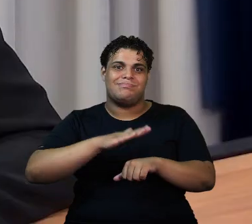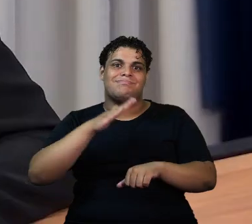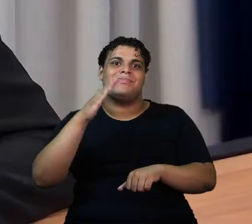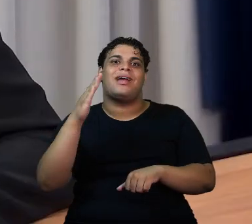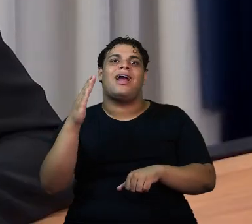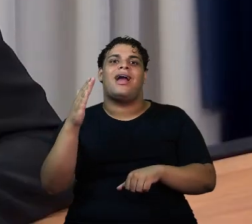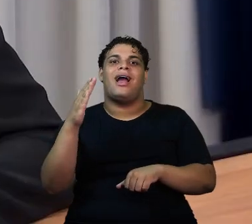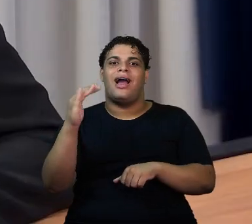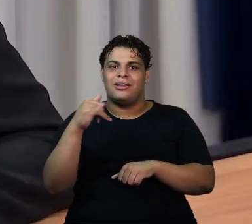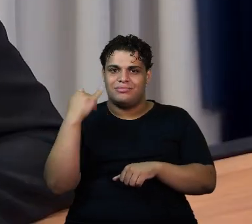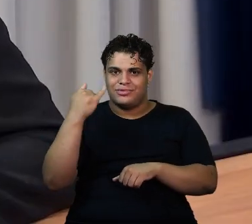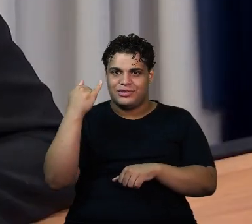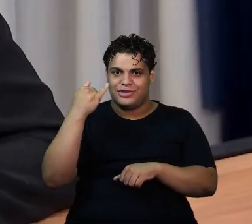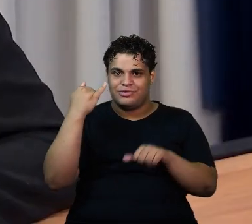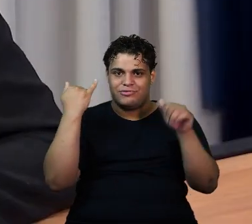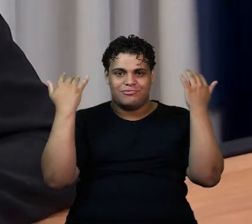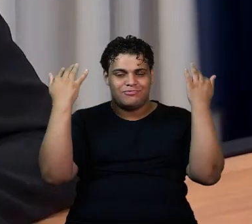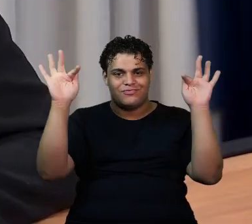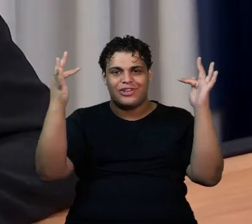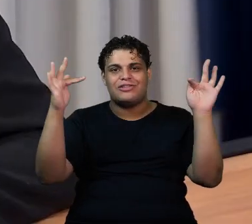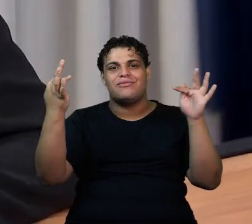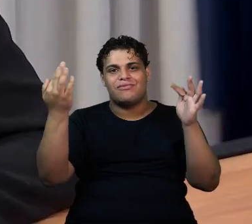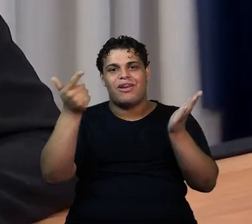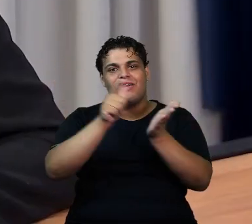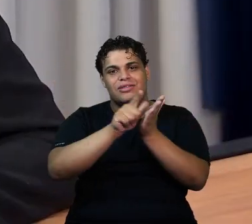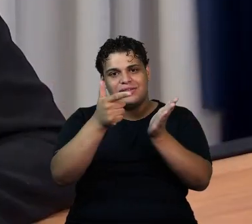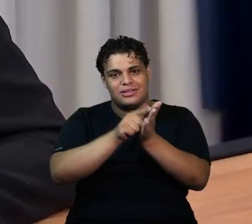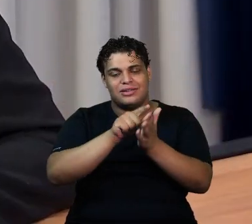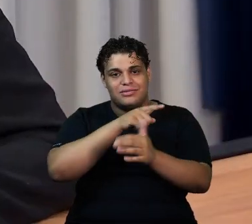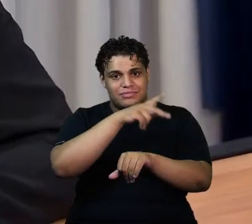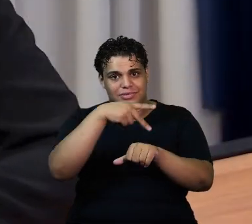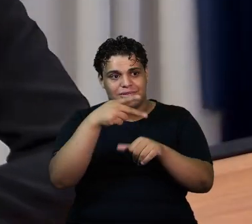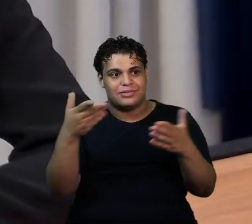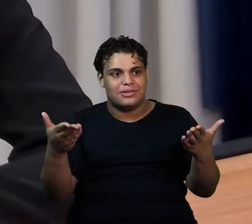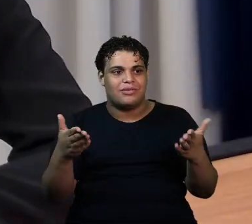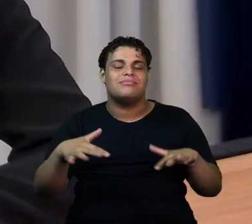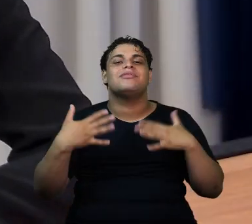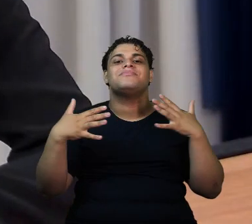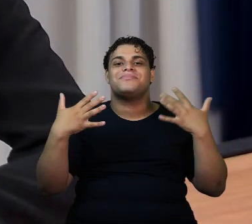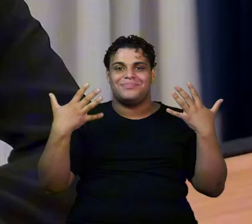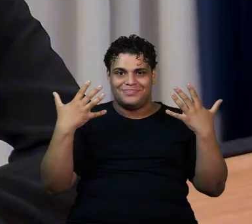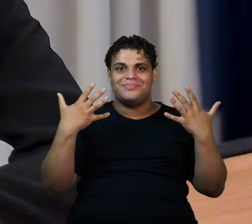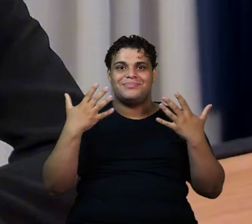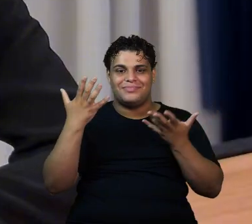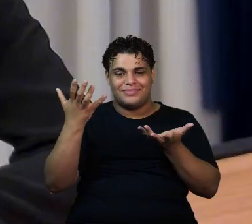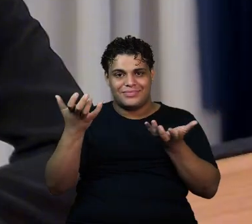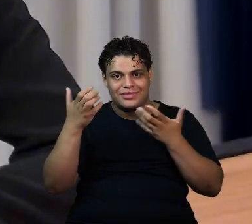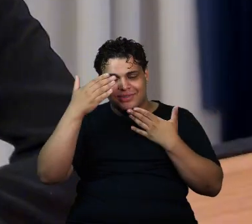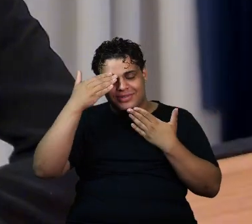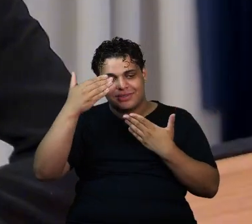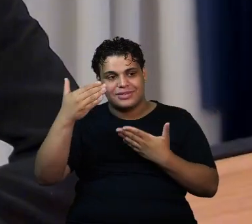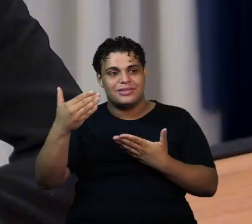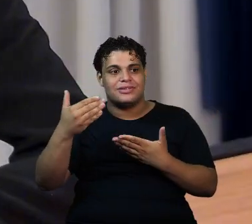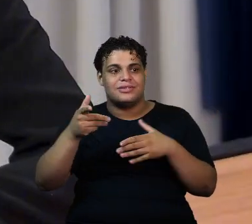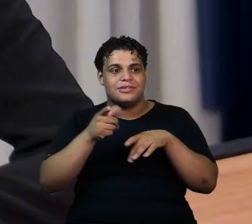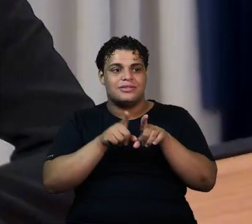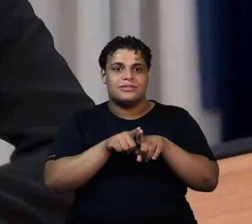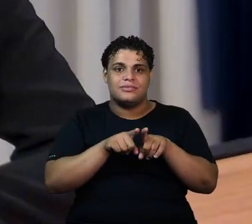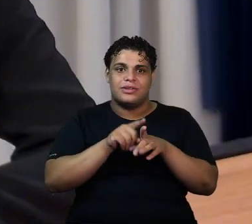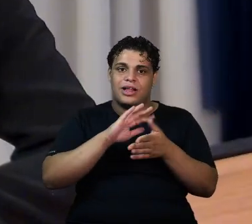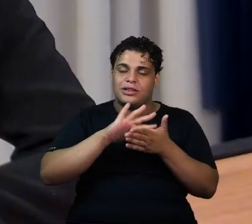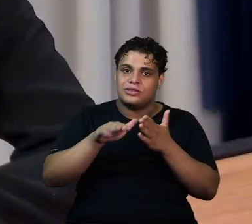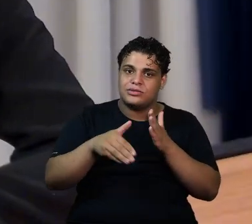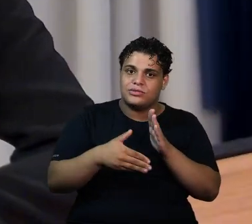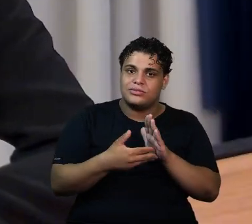festivais literários do país, né? Então é motivo de muita alegria. Eu quero agradecer em nome da Fundação também a todos os